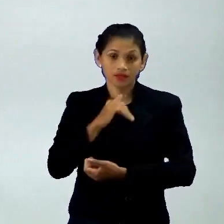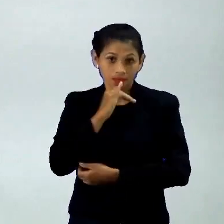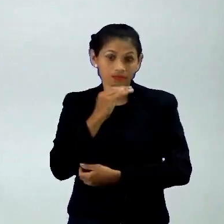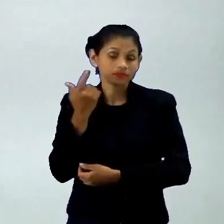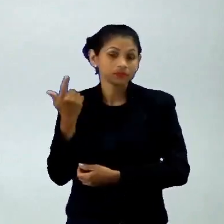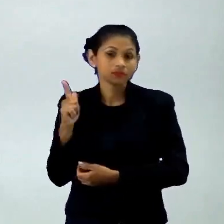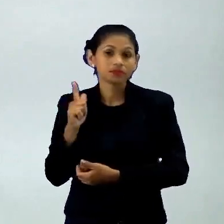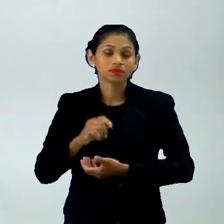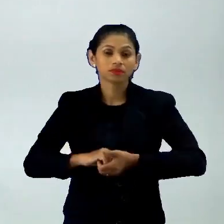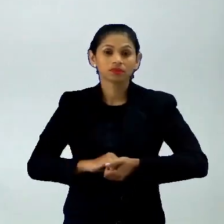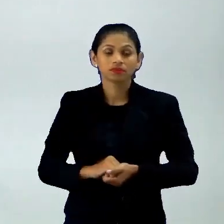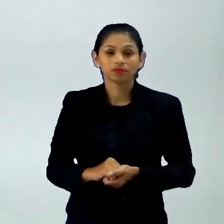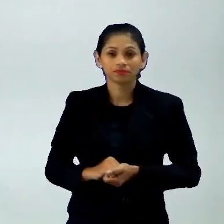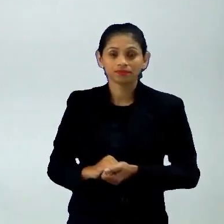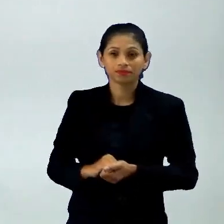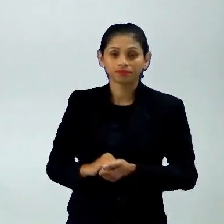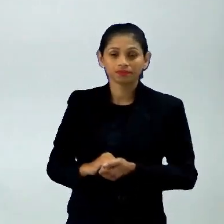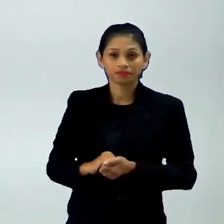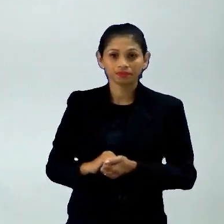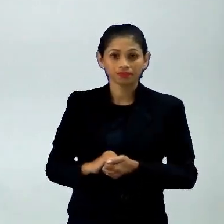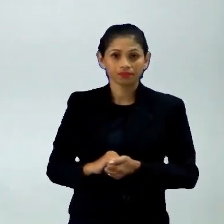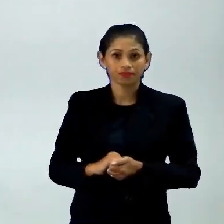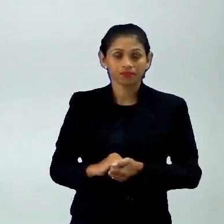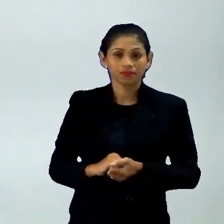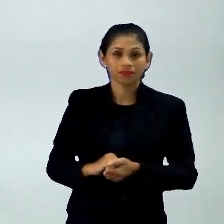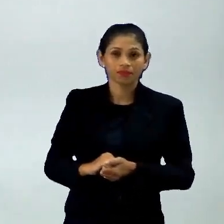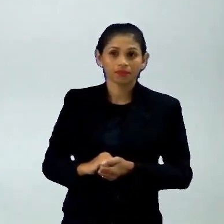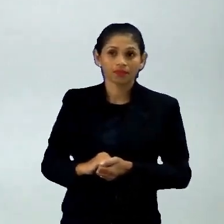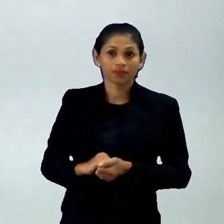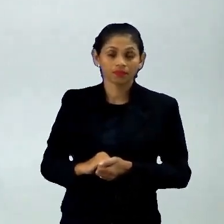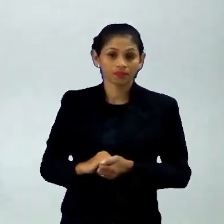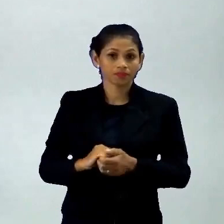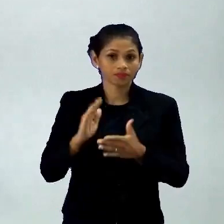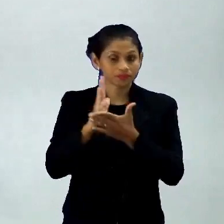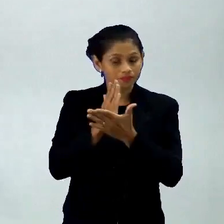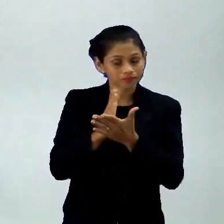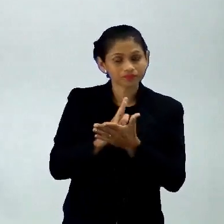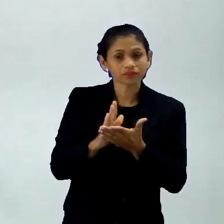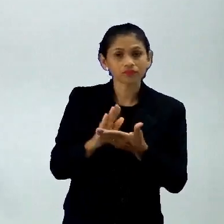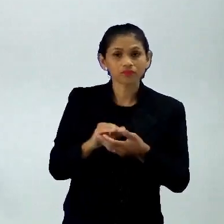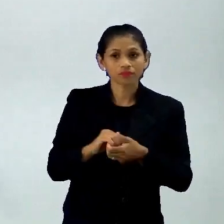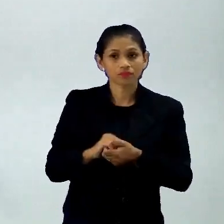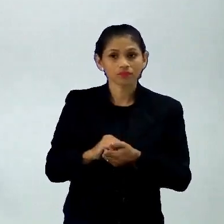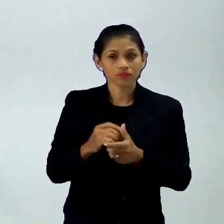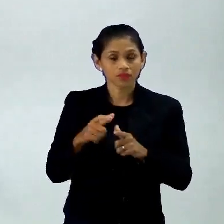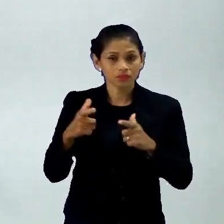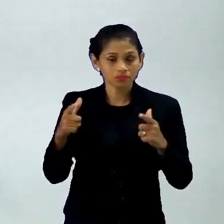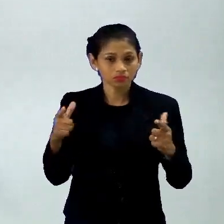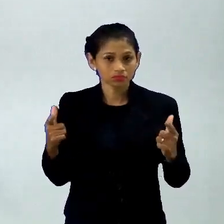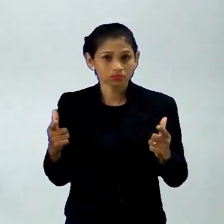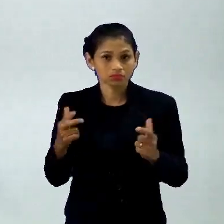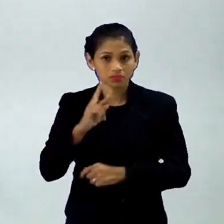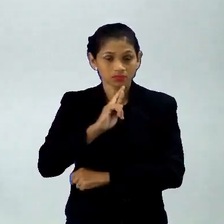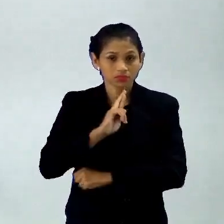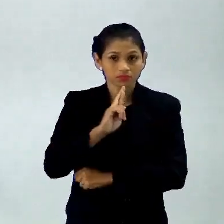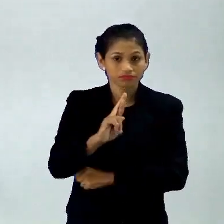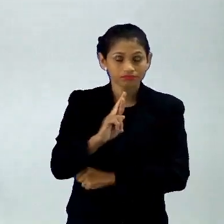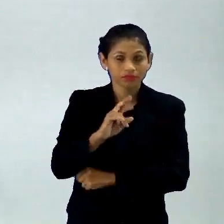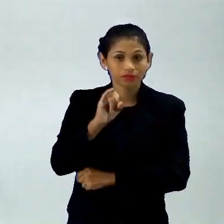respostas aos estímulos que estão acontecendo diariamente. E às vezes, e na maioria das vezes, essas respostas